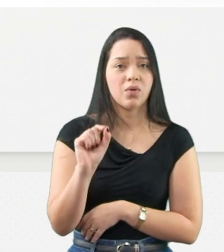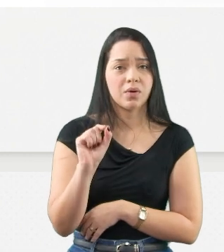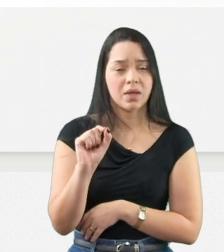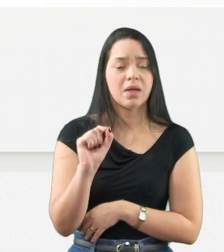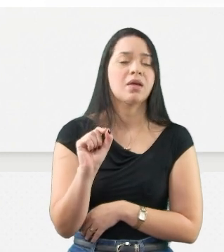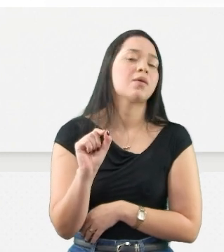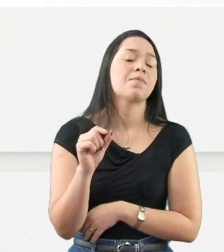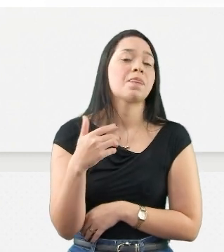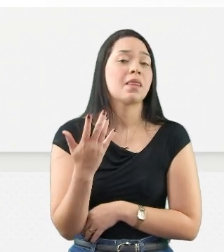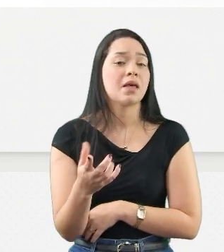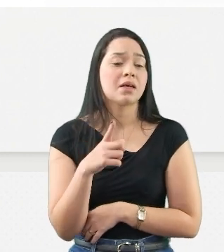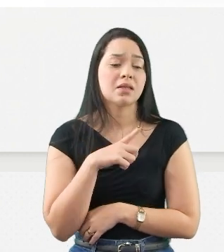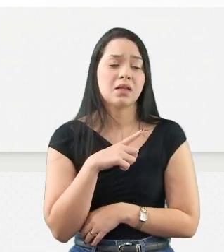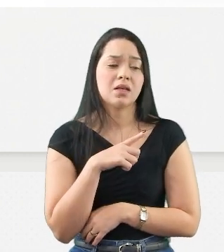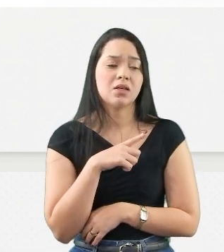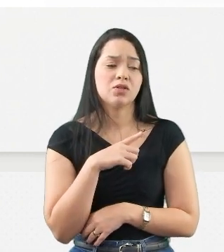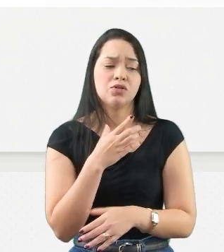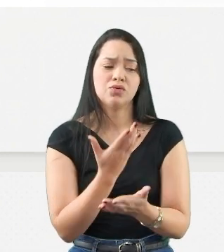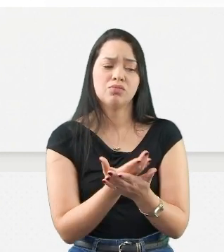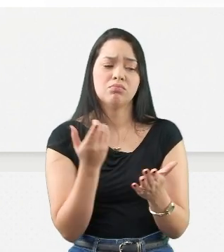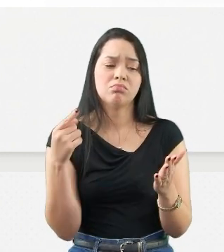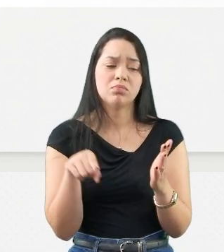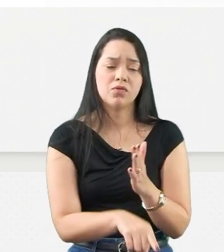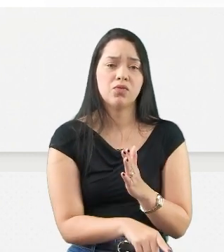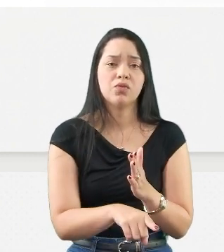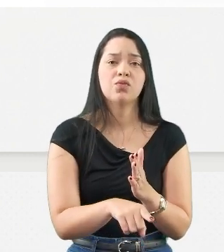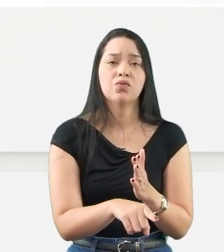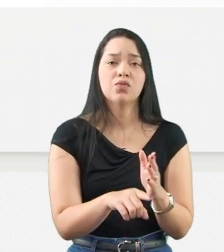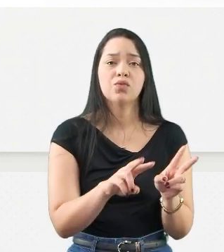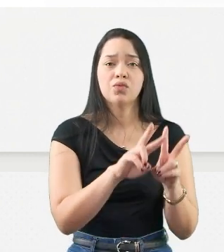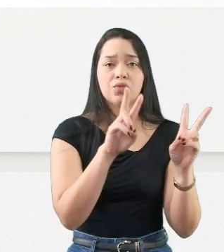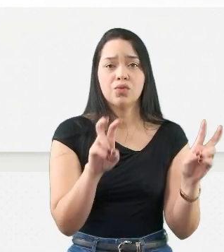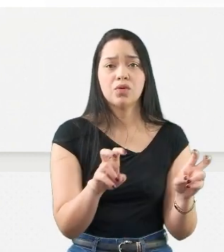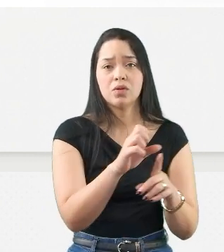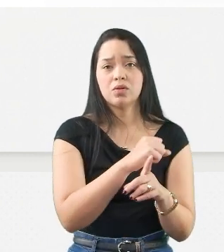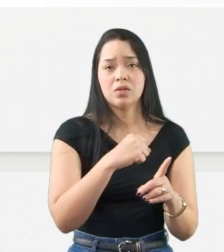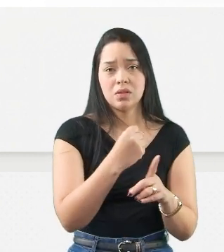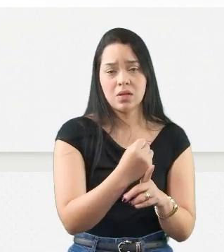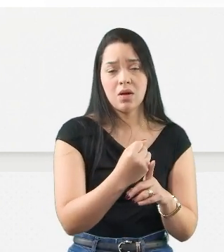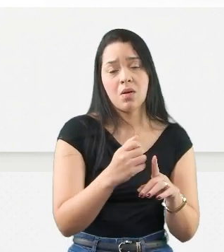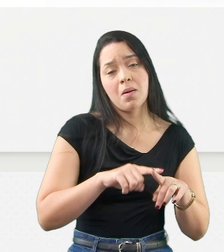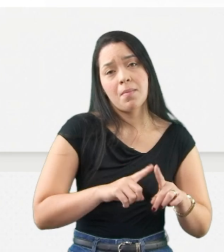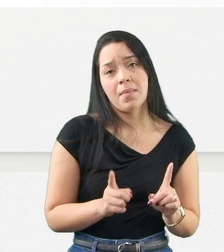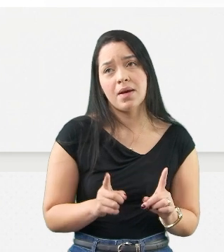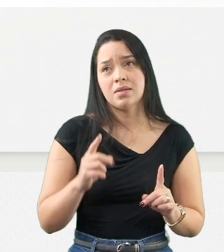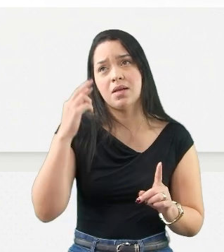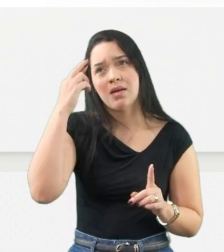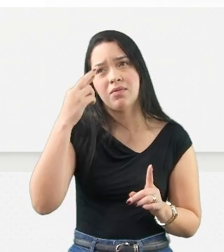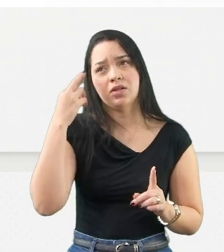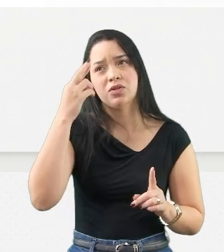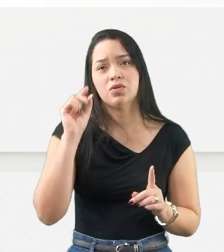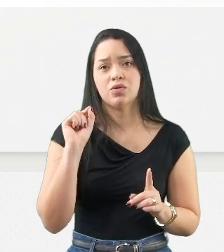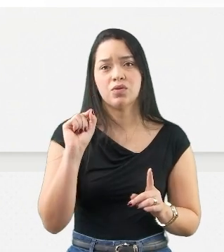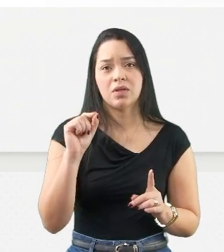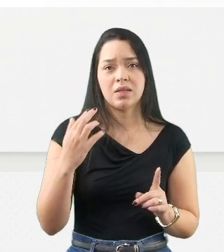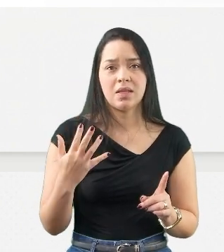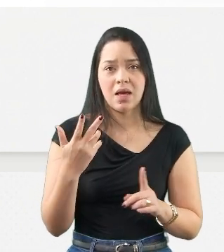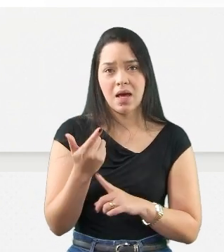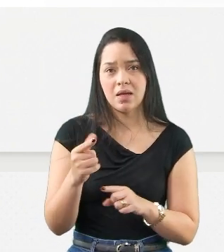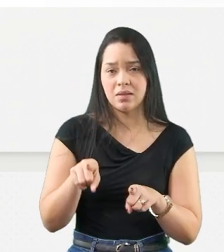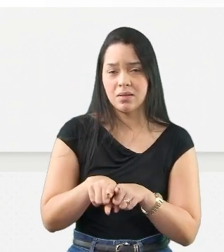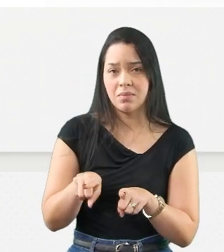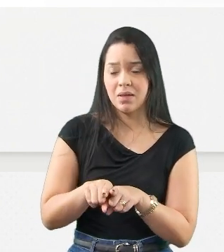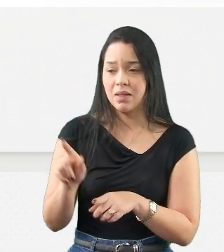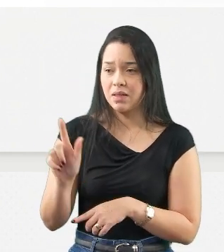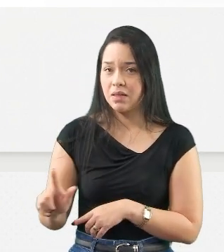trabalhar esse aspecto social, às vezes trazendo uma outra abordagem, mas refletindo isso na arte e na